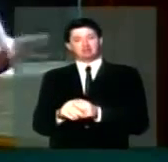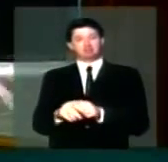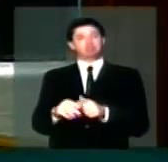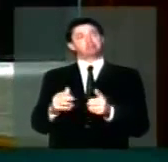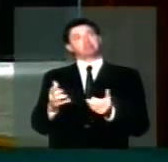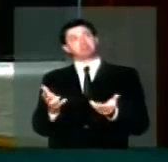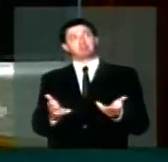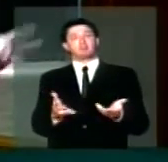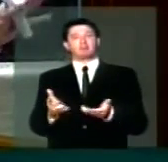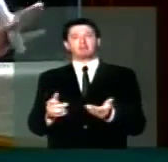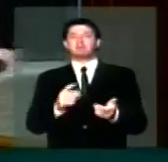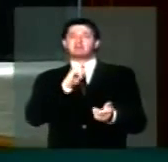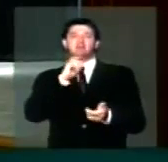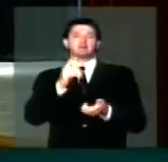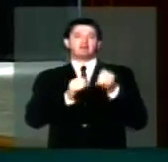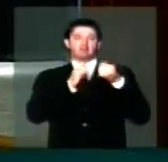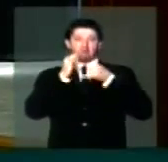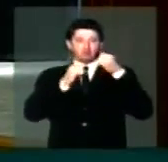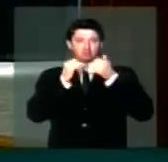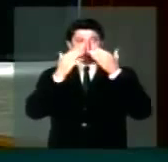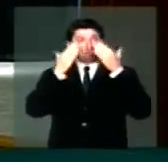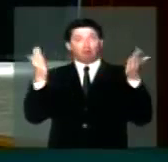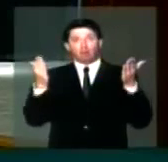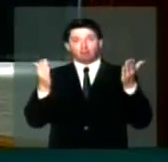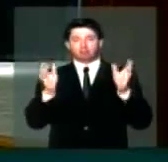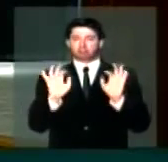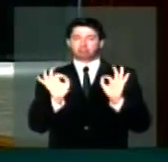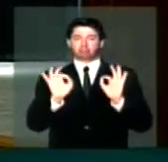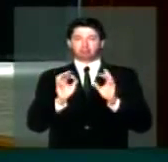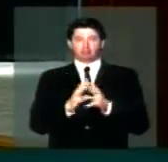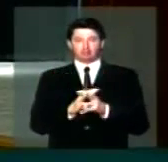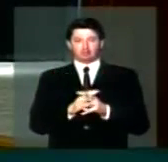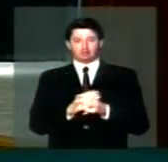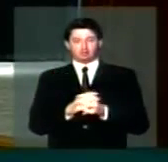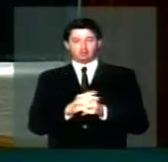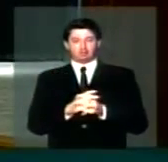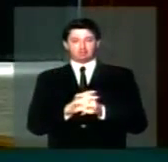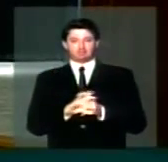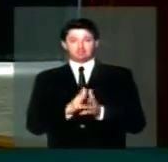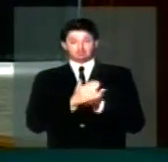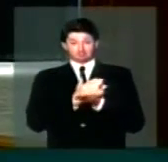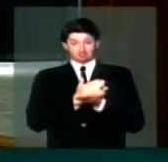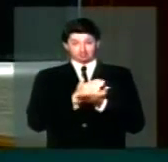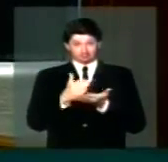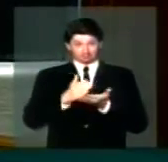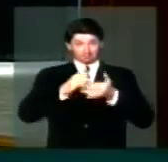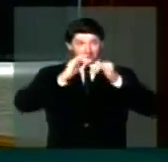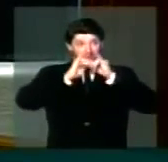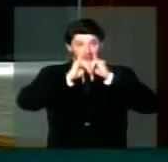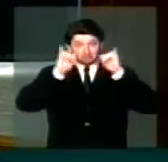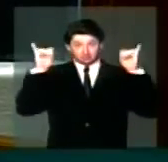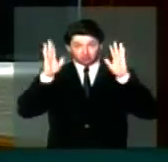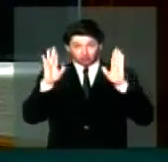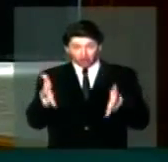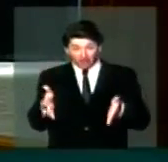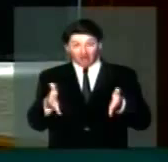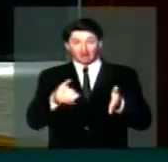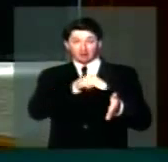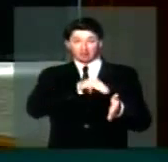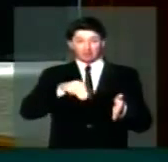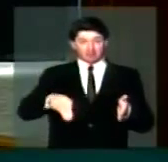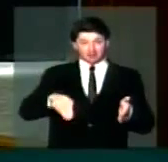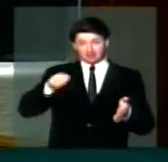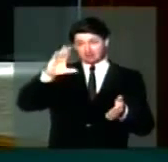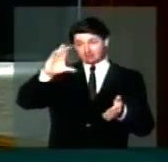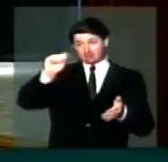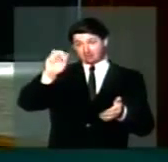até então, nenhuma informação vinha a público. A partir do momento que foi noticiado que o ministro José